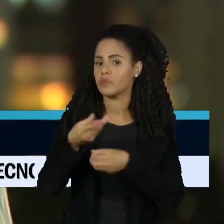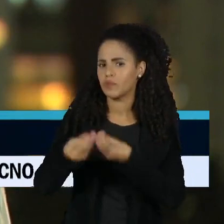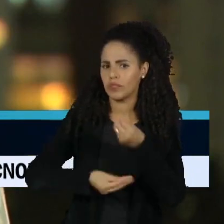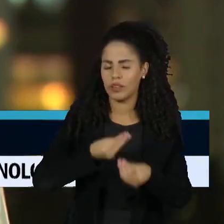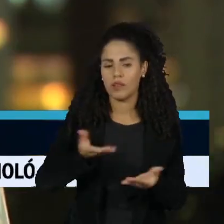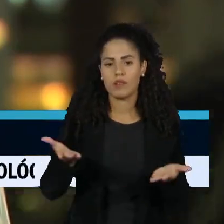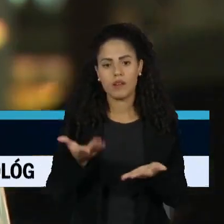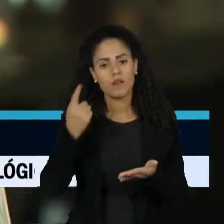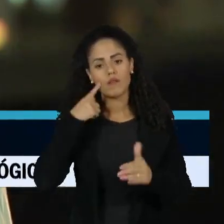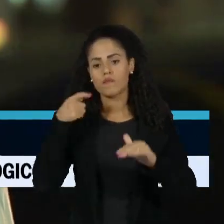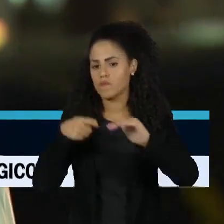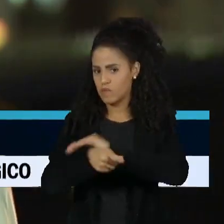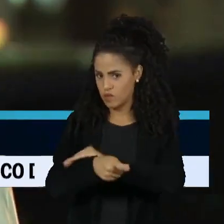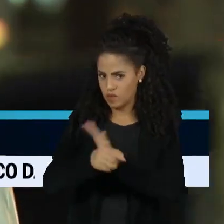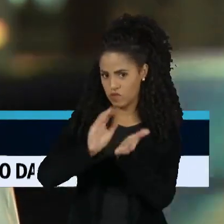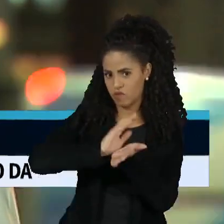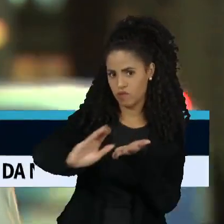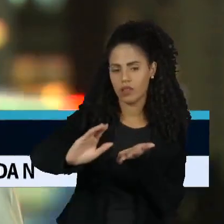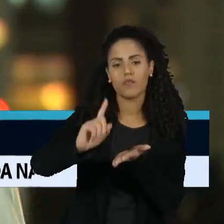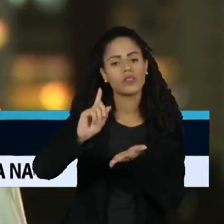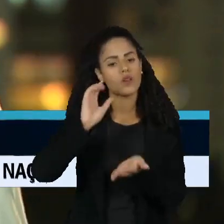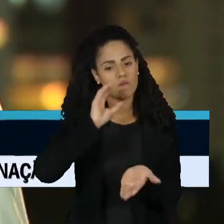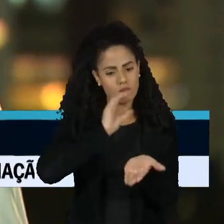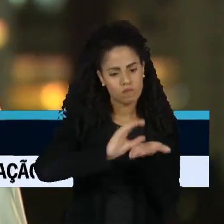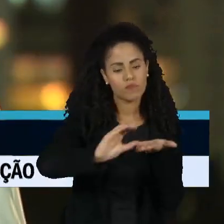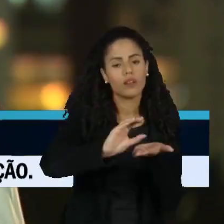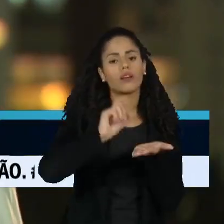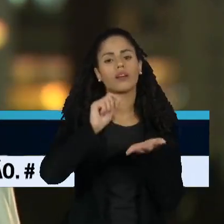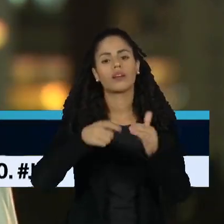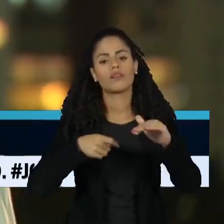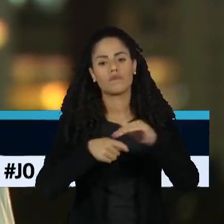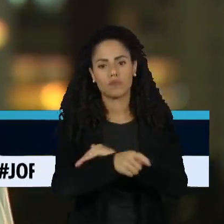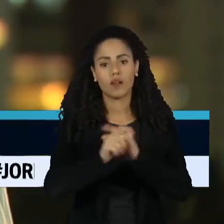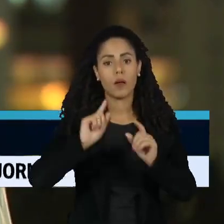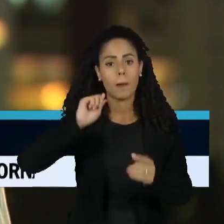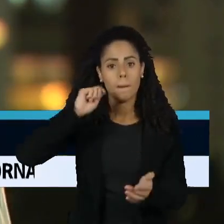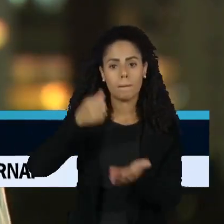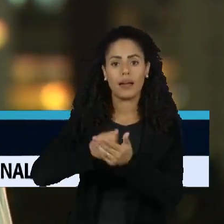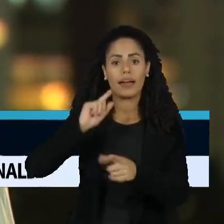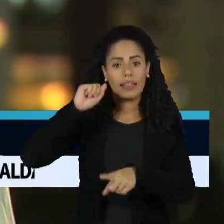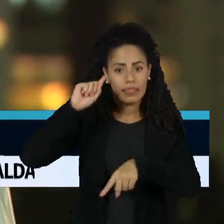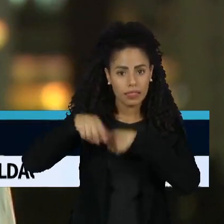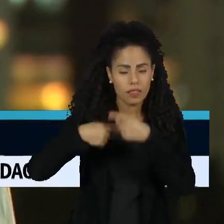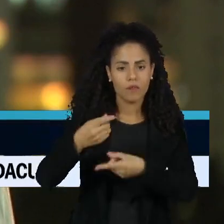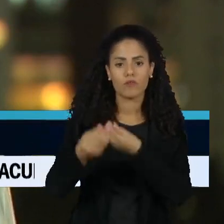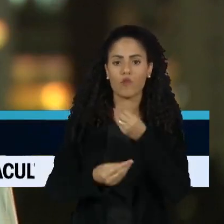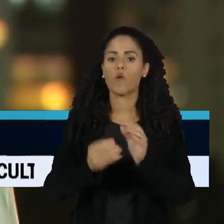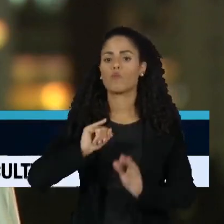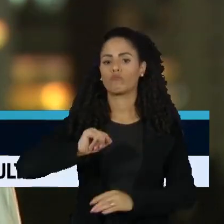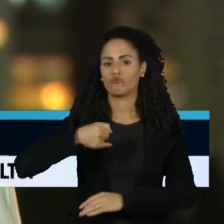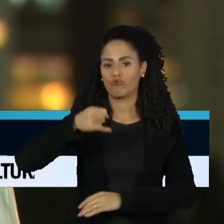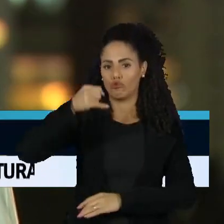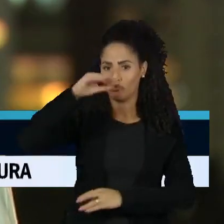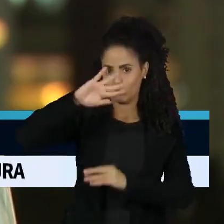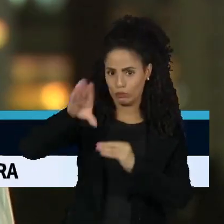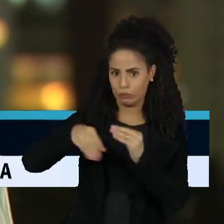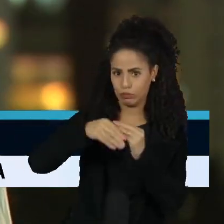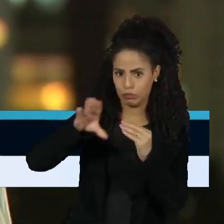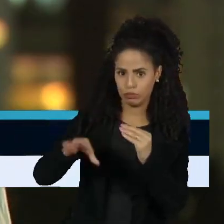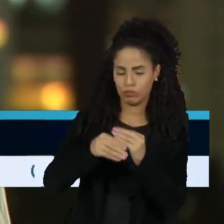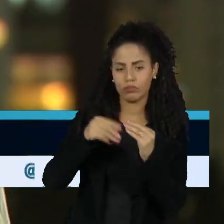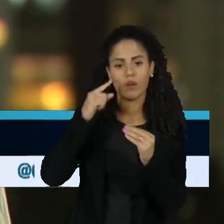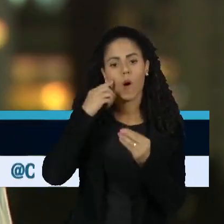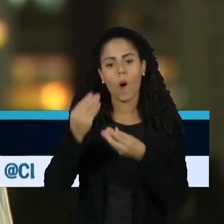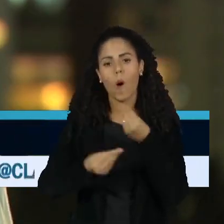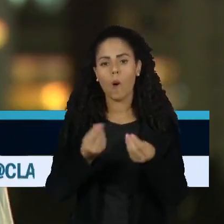como qualquer investimento. Você aplica o dinheiro e o Tesouro paga depois de algum tempo, com juros. No caso do Tesouro